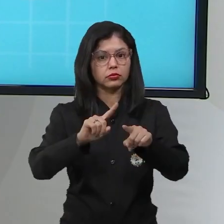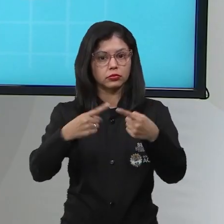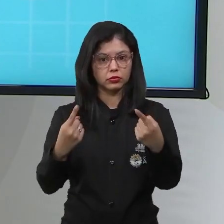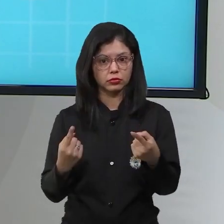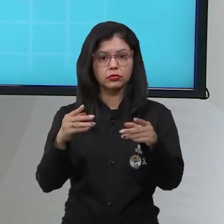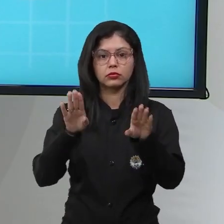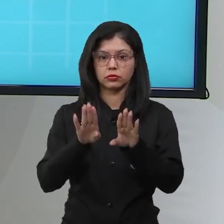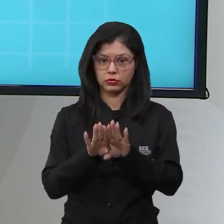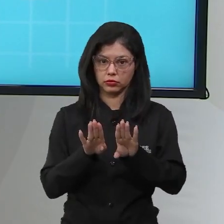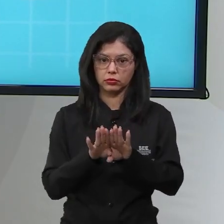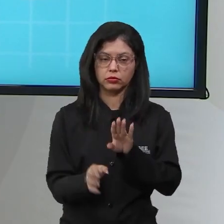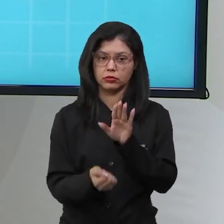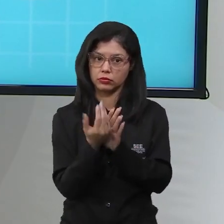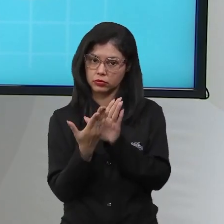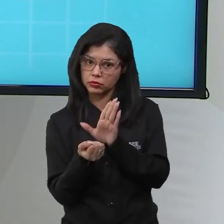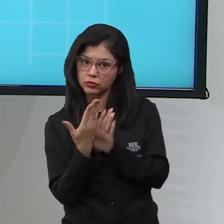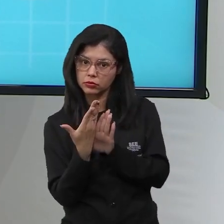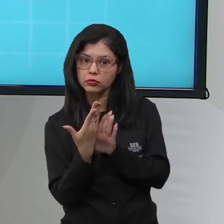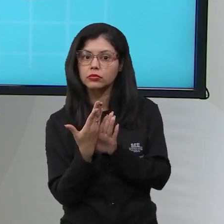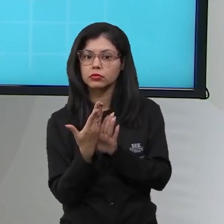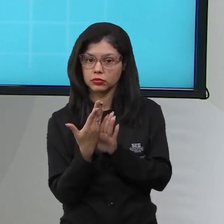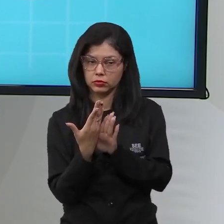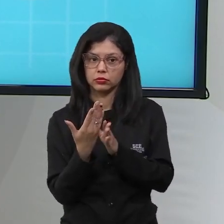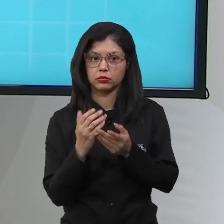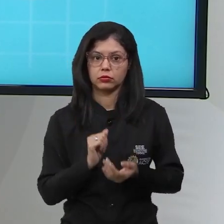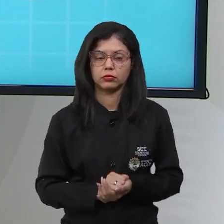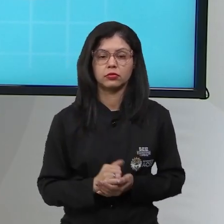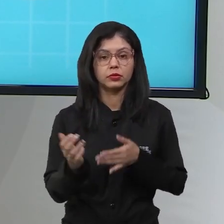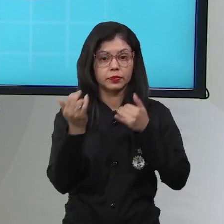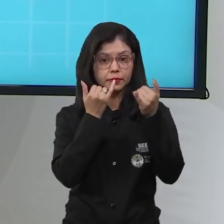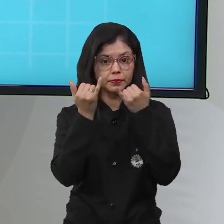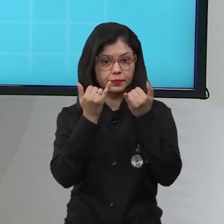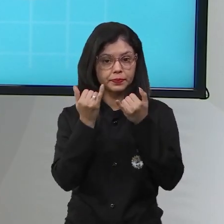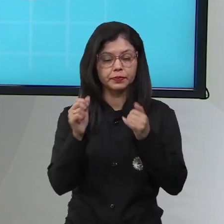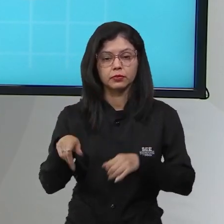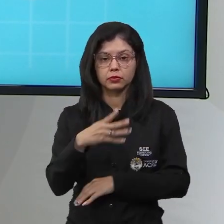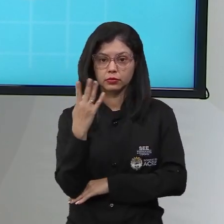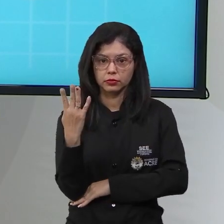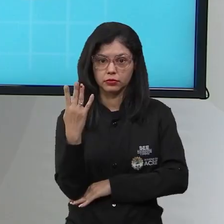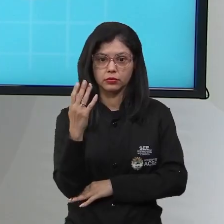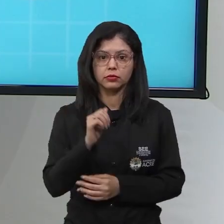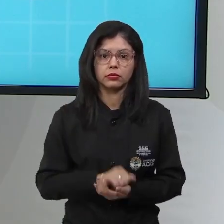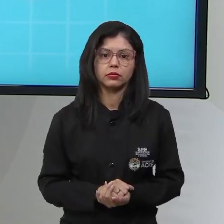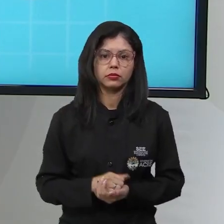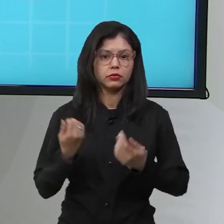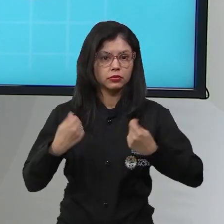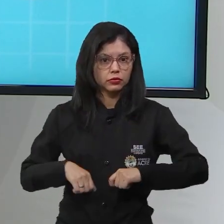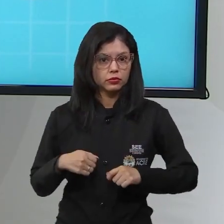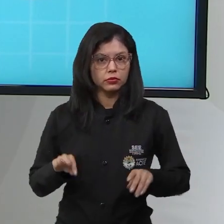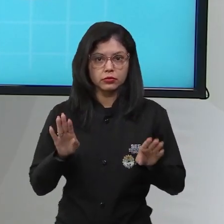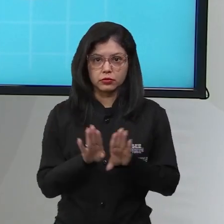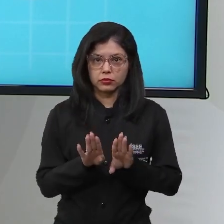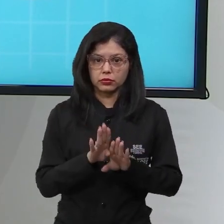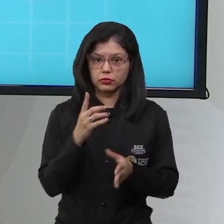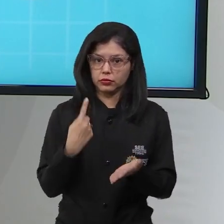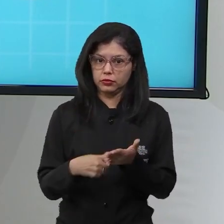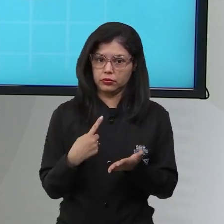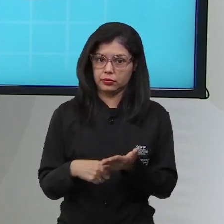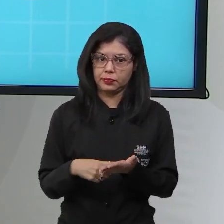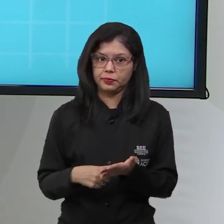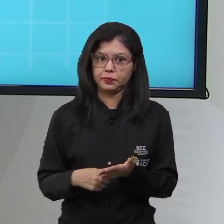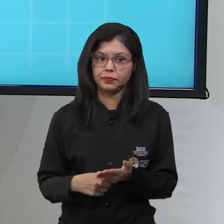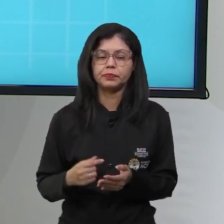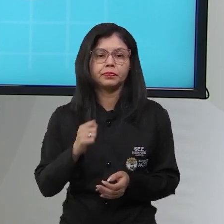mas também geradoras de informações quantitativas. Precisamos também considerar